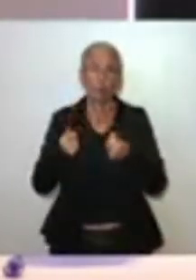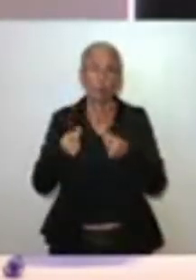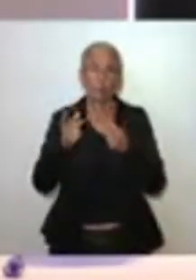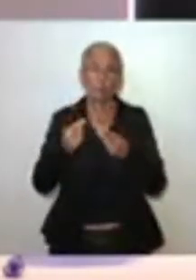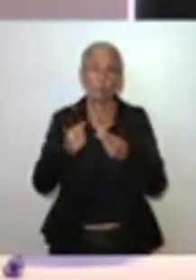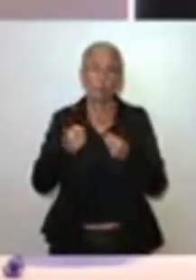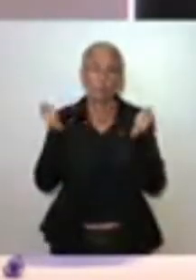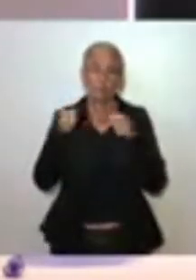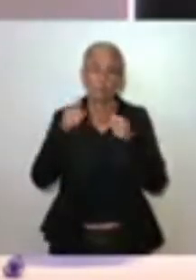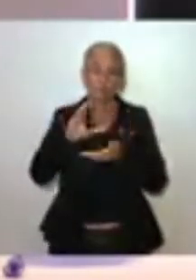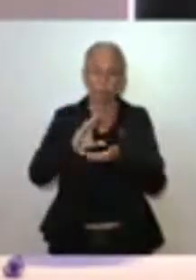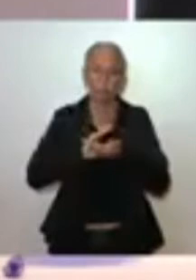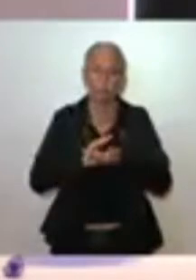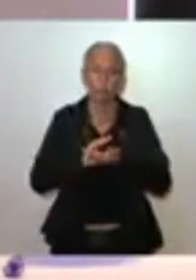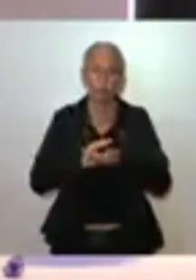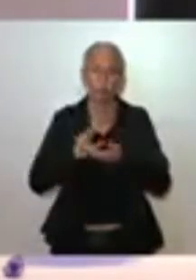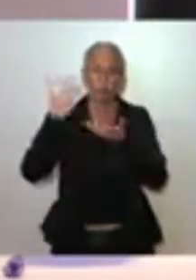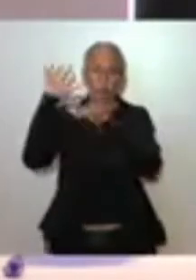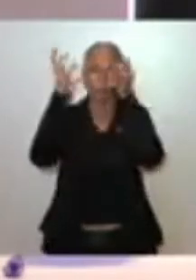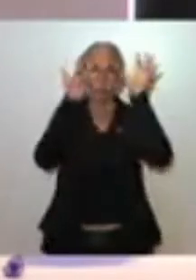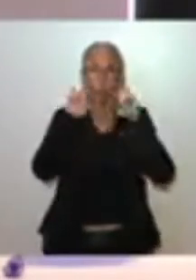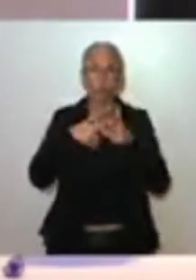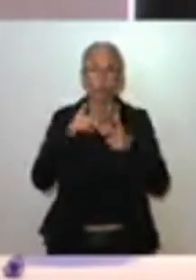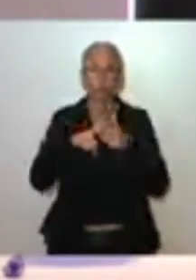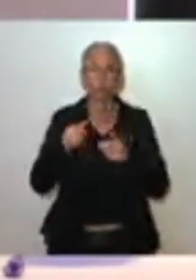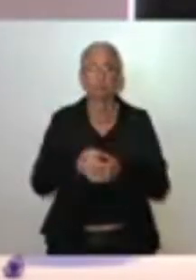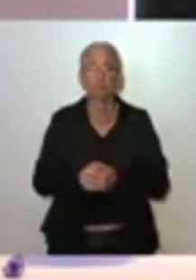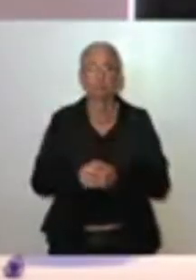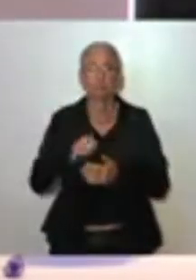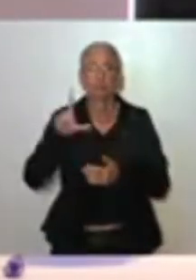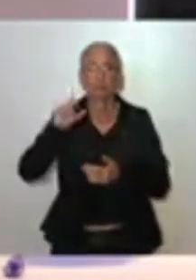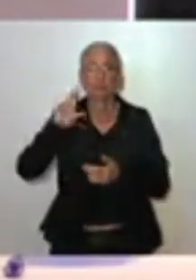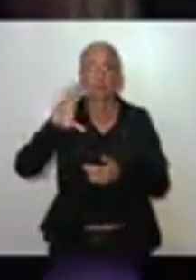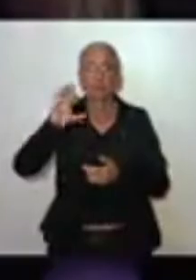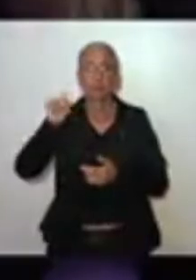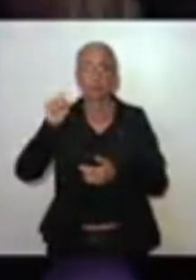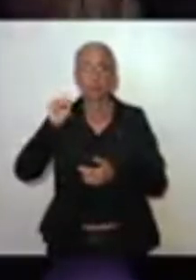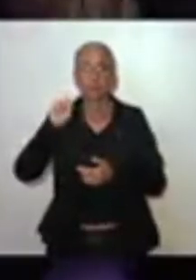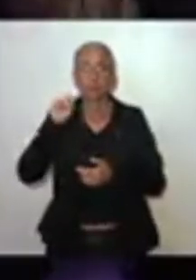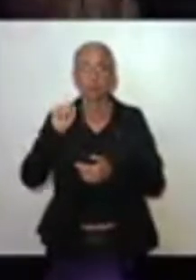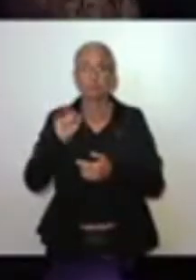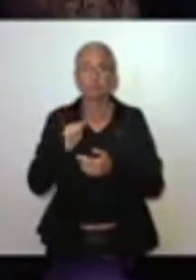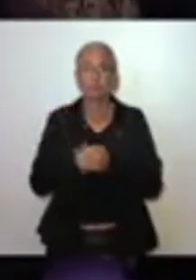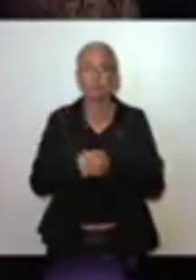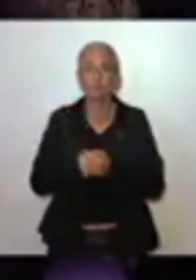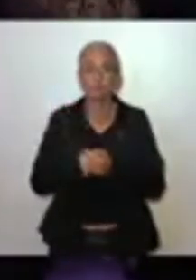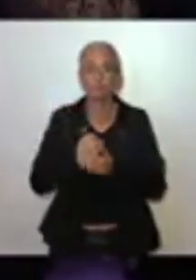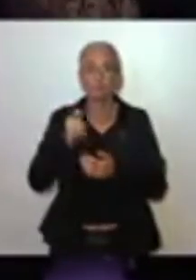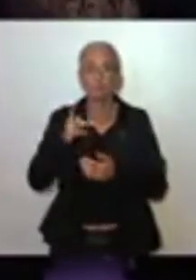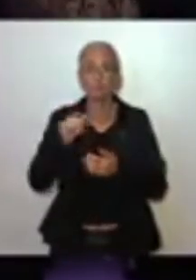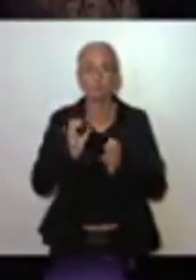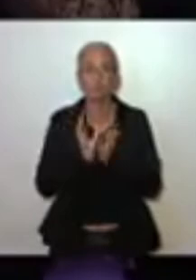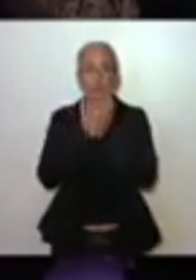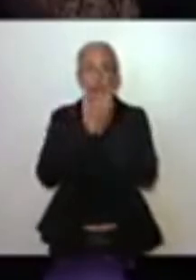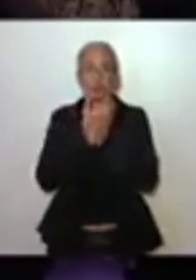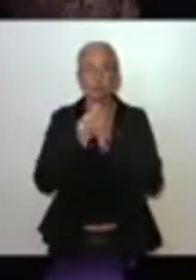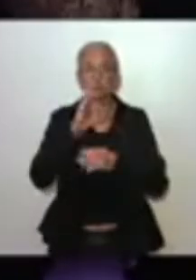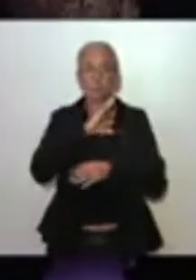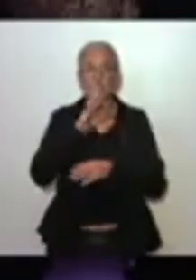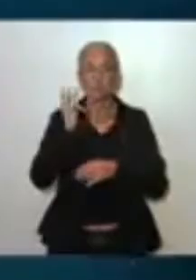efetivamente a mudança climática o Lucas Oliveira 14 anos da APAE município de Cabo